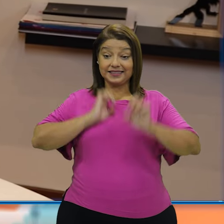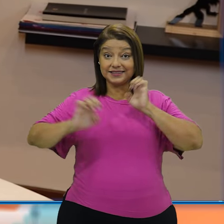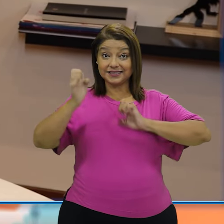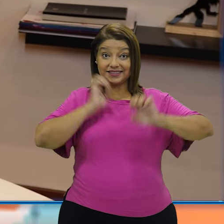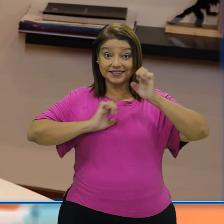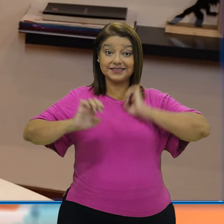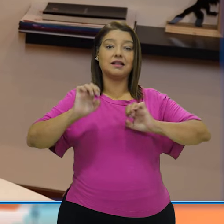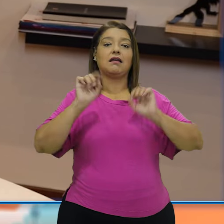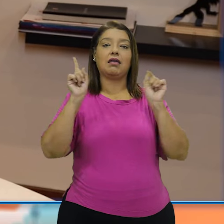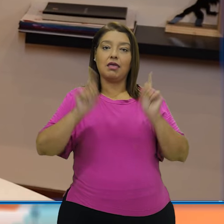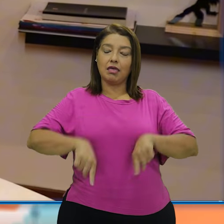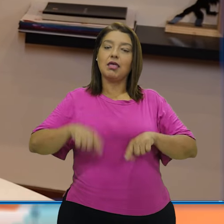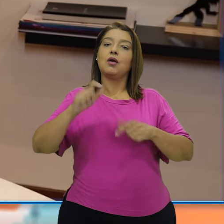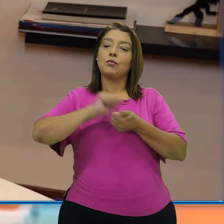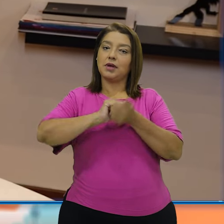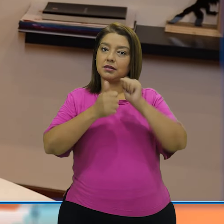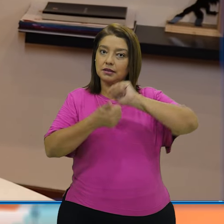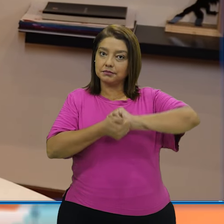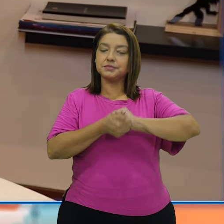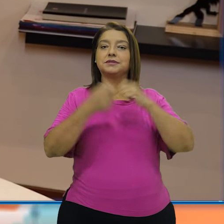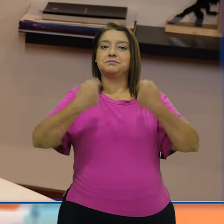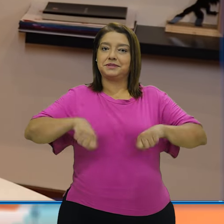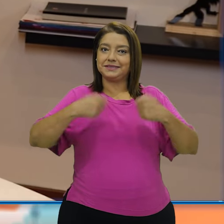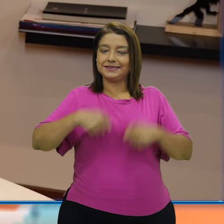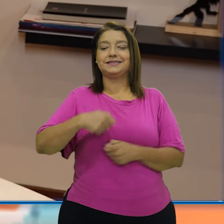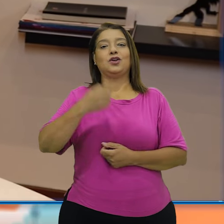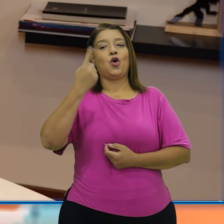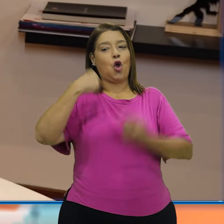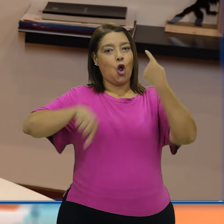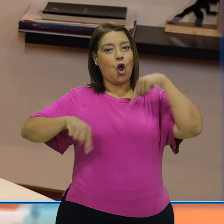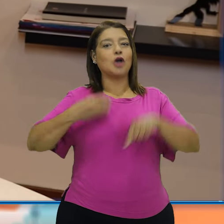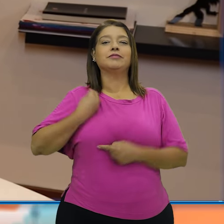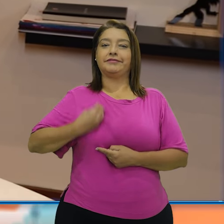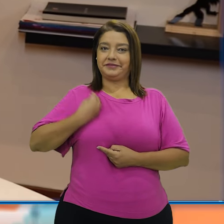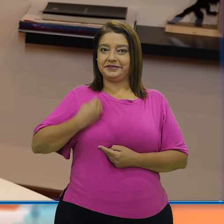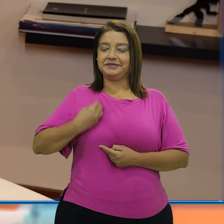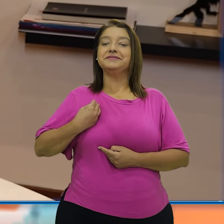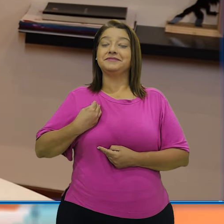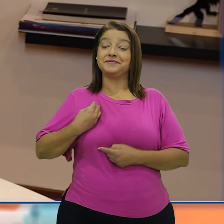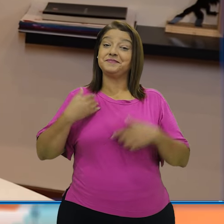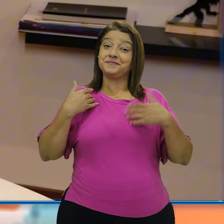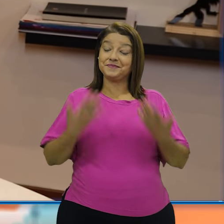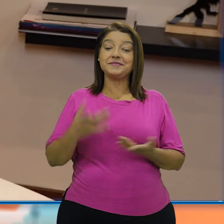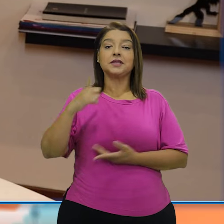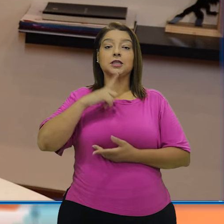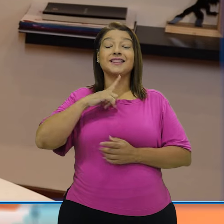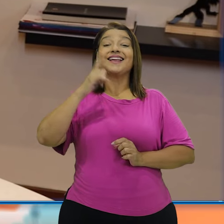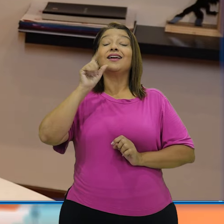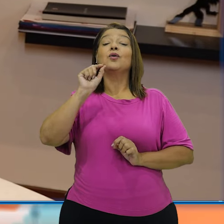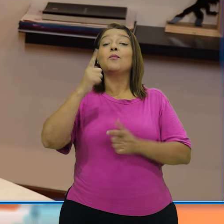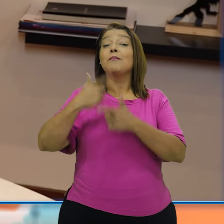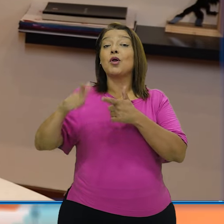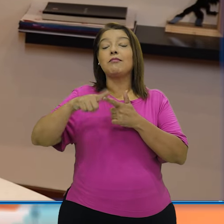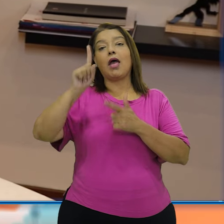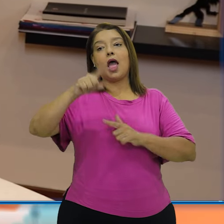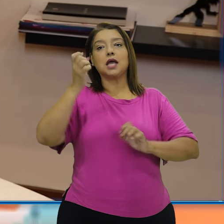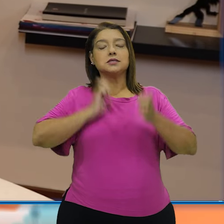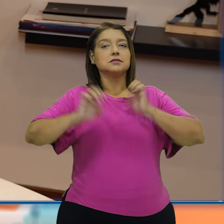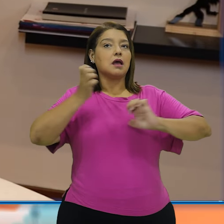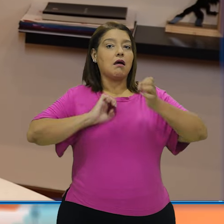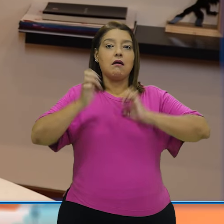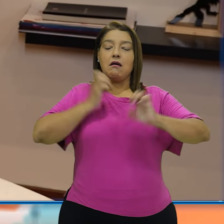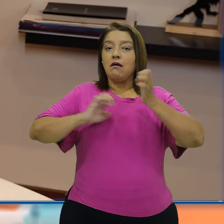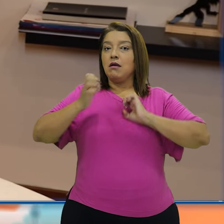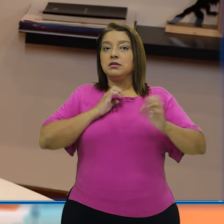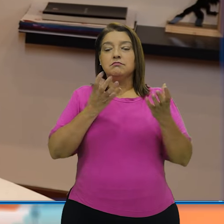é completamente adaptativa e precisamos dela para sobreviver. O problema mesmo está no estresse crônico excessivo, já que